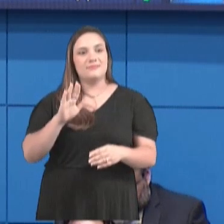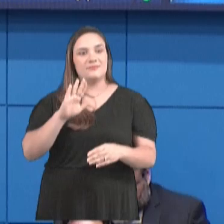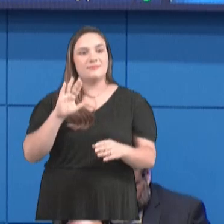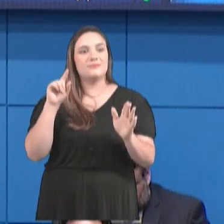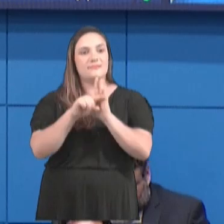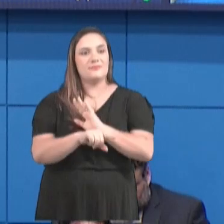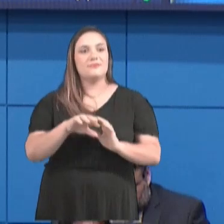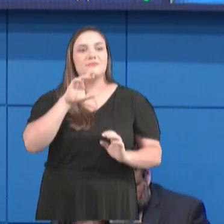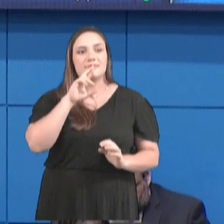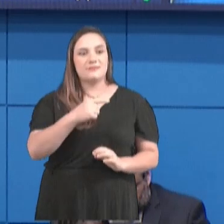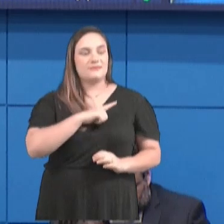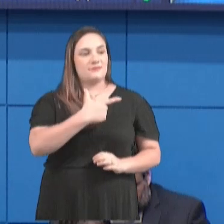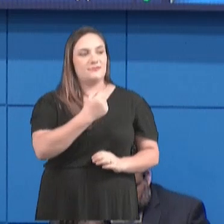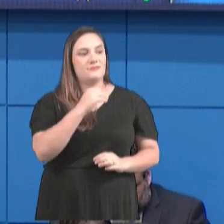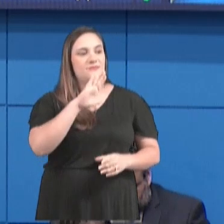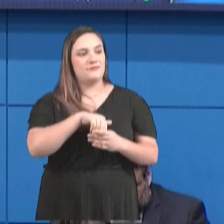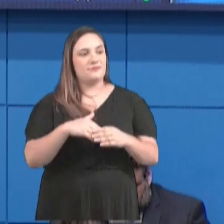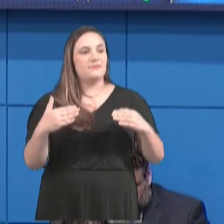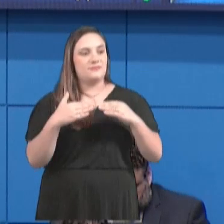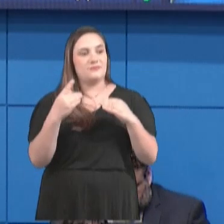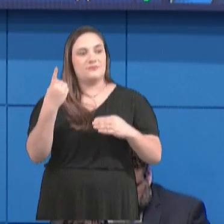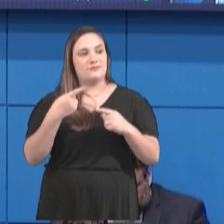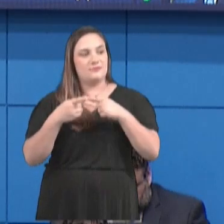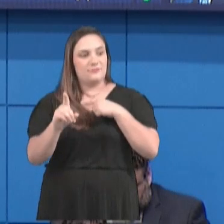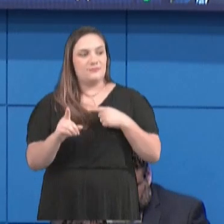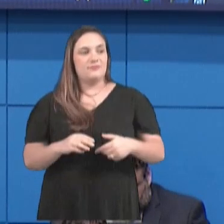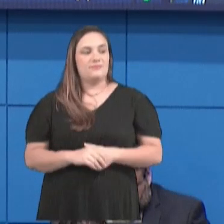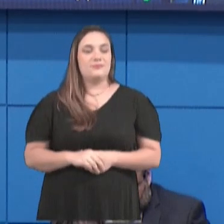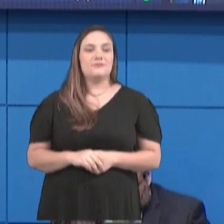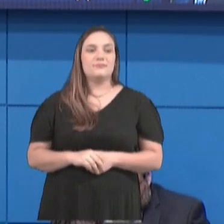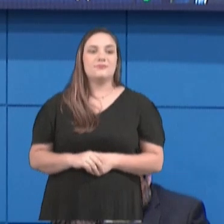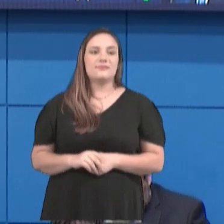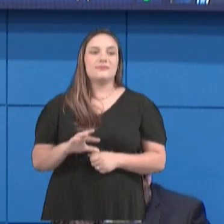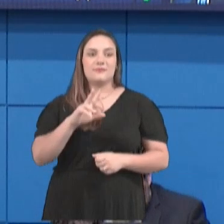presidente, são 20 votos favoráveis e 1 voto contrário. Aprovado, vai ao expediente.